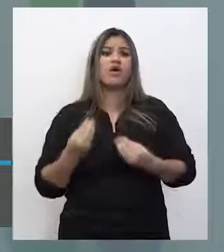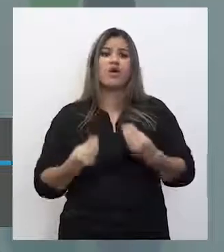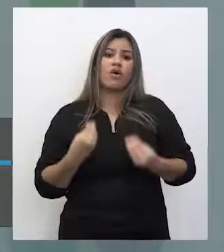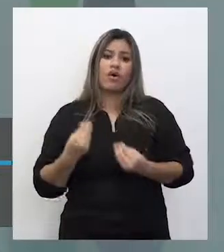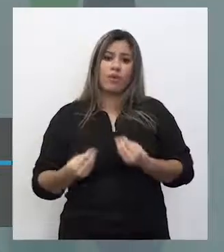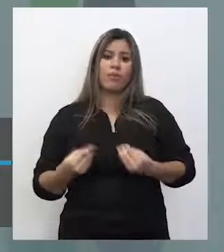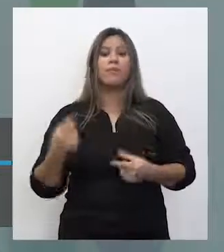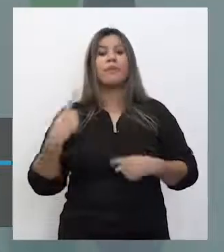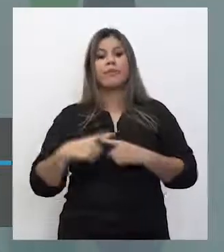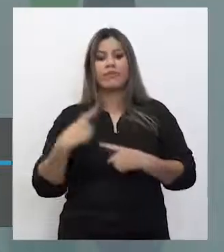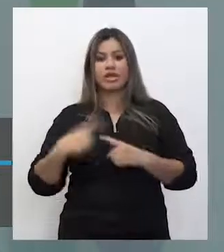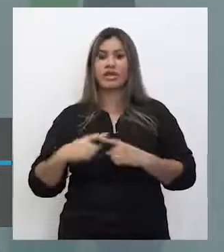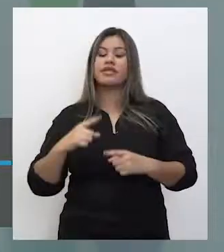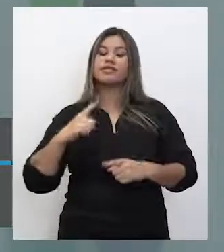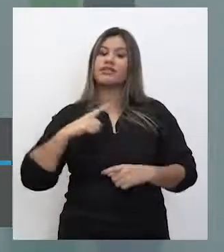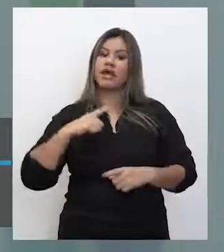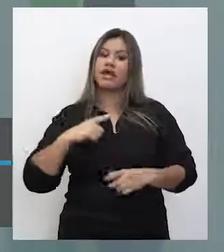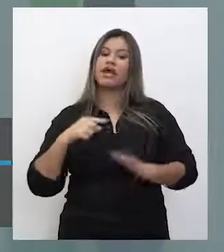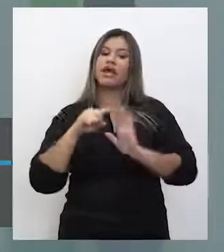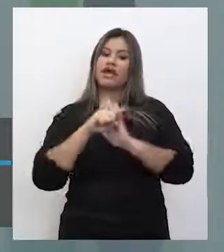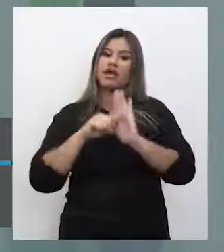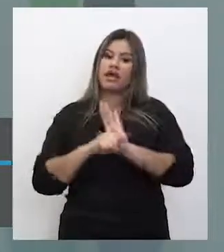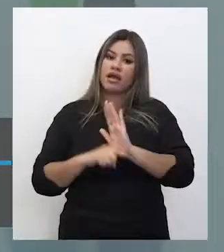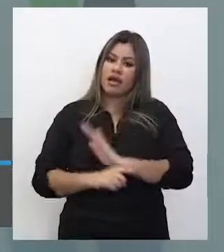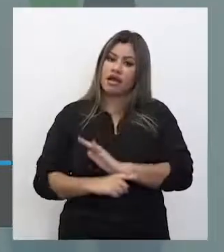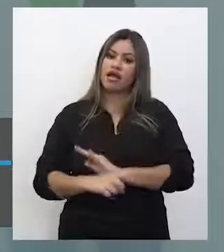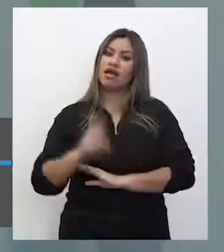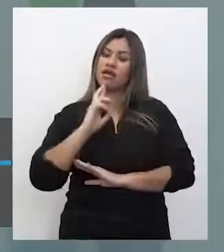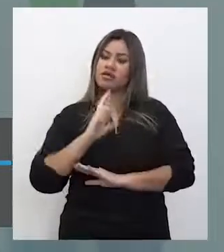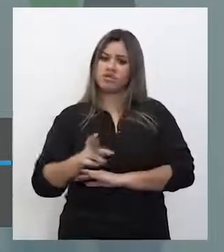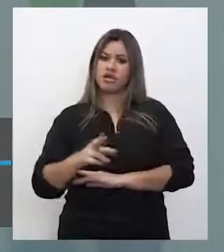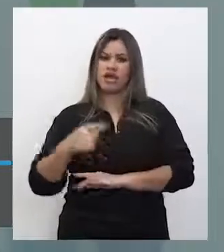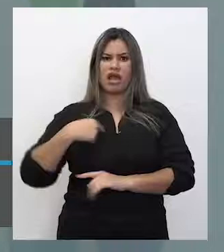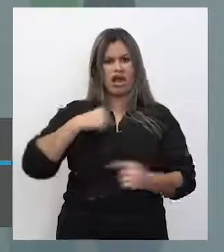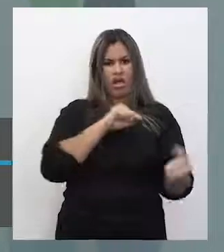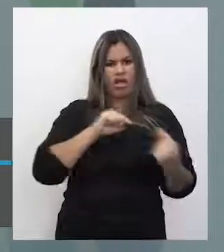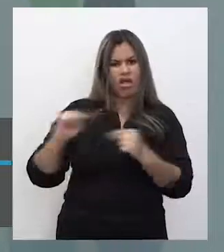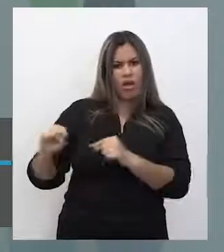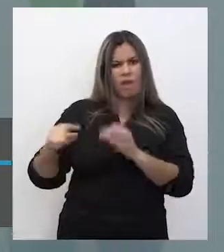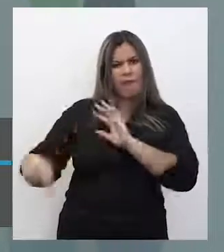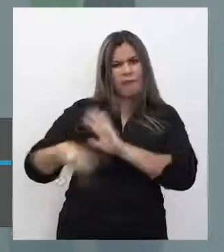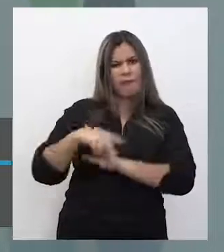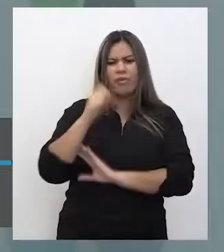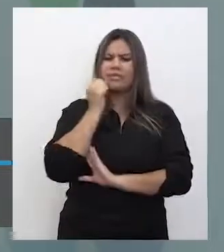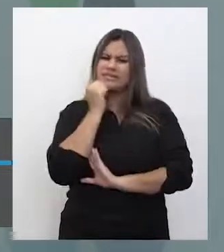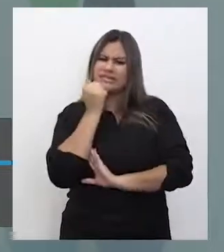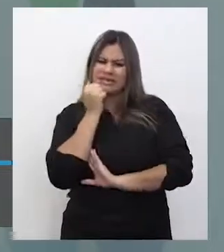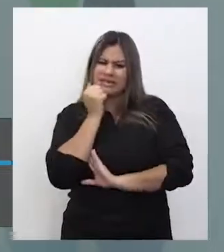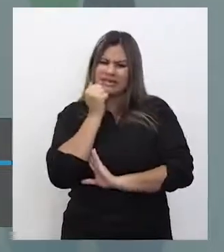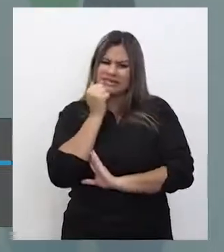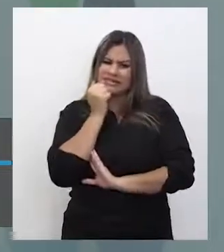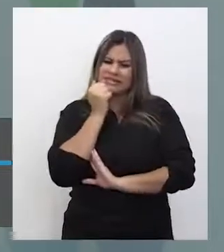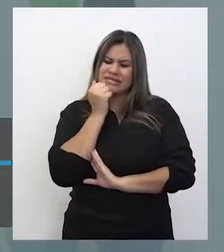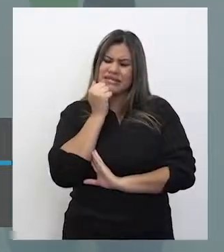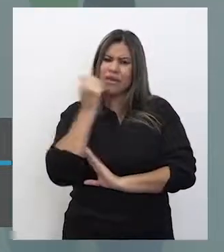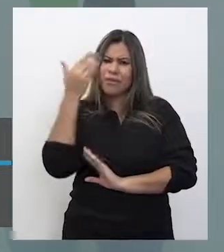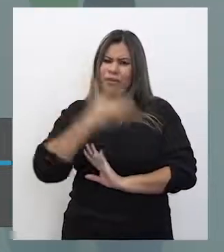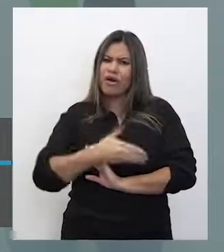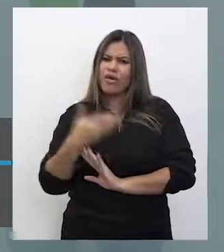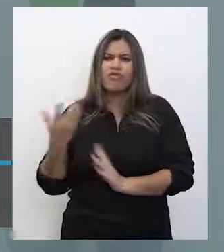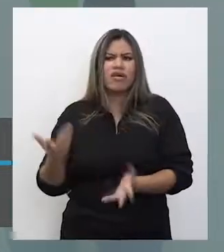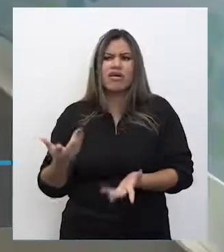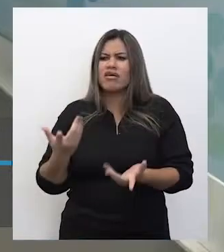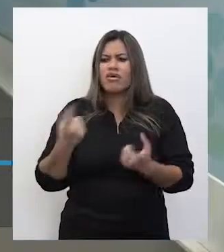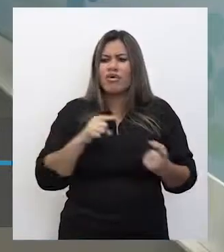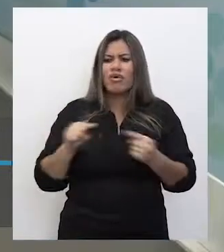eles colocam ali resultados de pesquisas científicas. A gente vai refutar o que a ciência pesquisa, o que a ciência comprova?